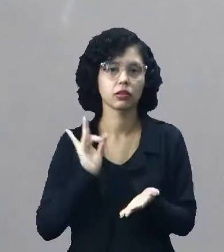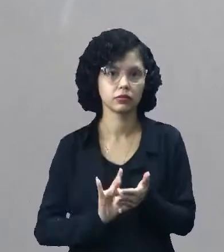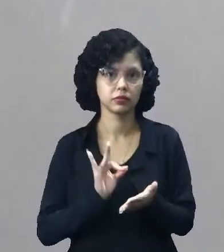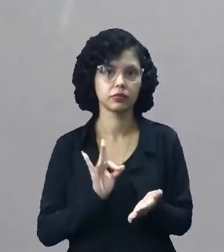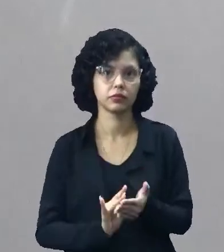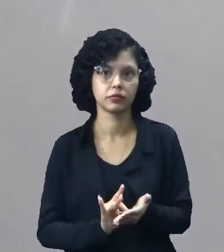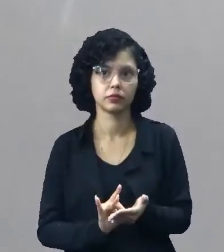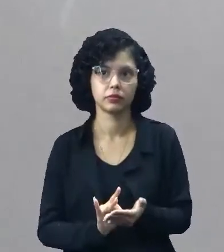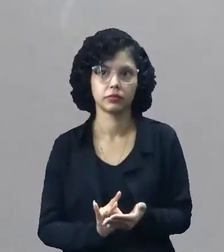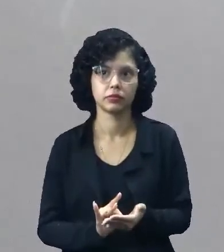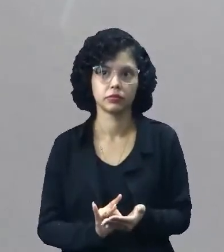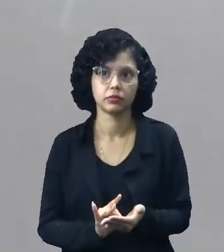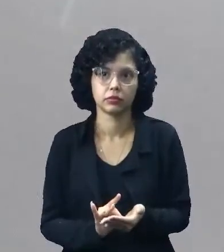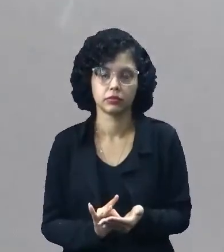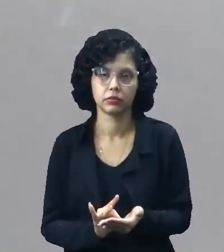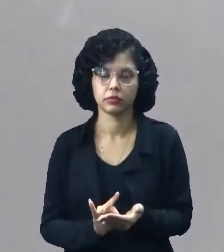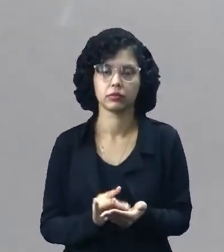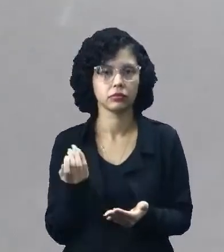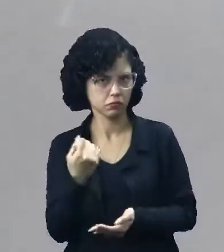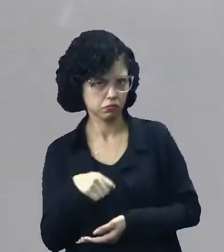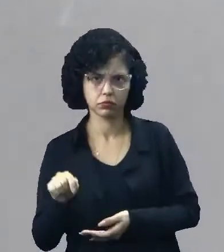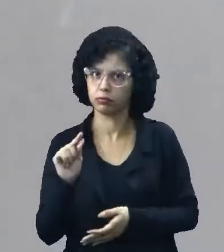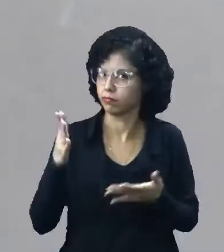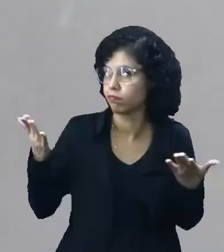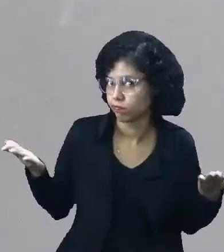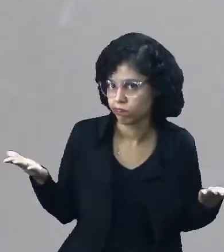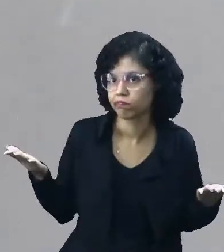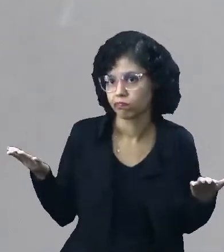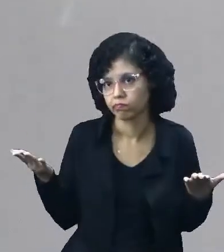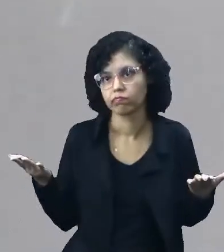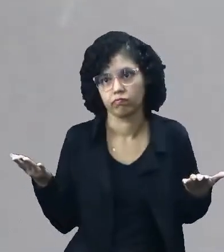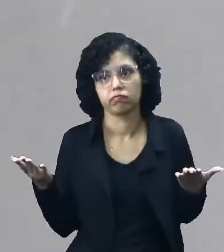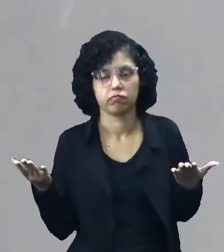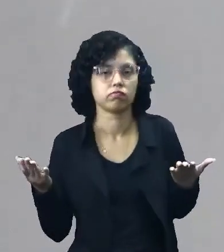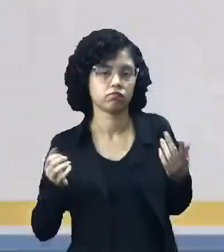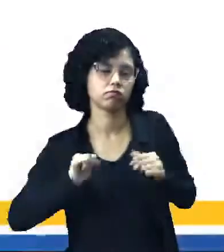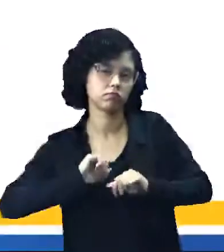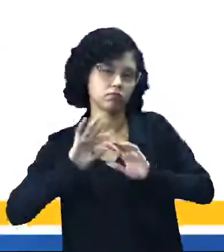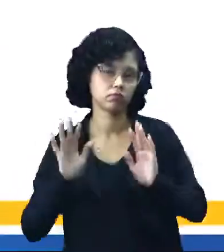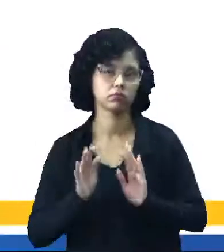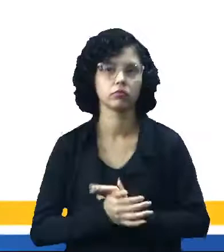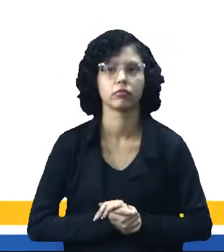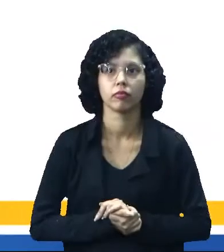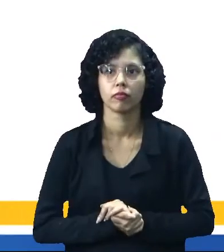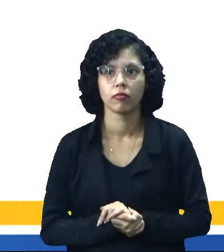fato, você nem precisa, né? Na forma clássica.